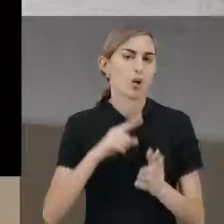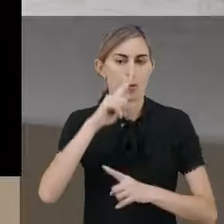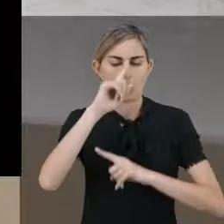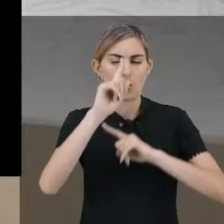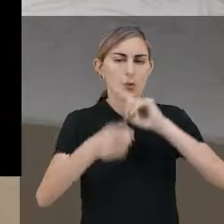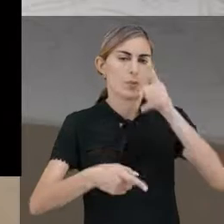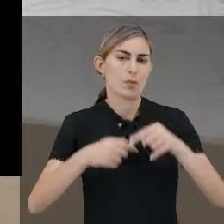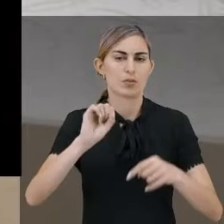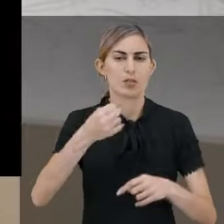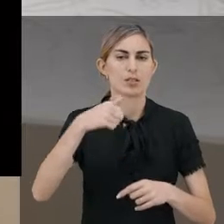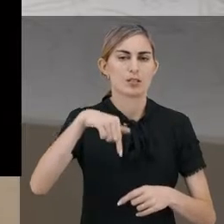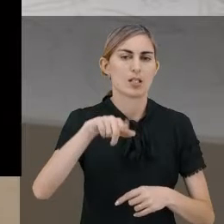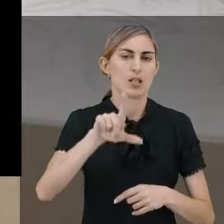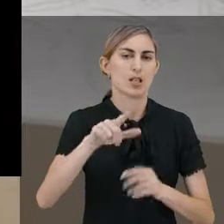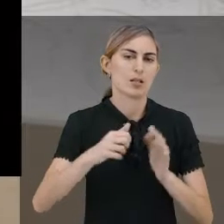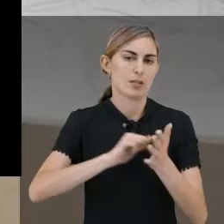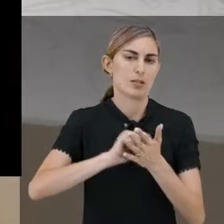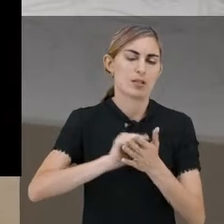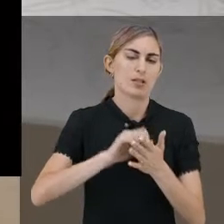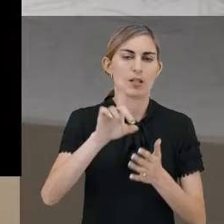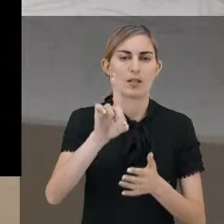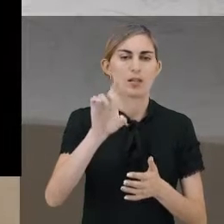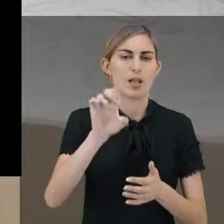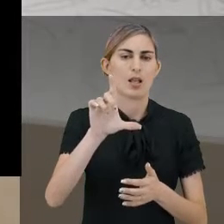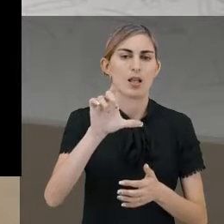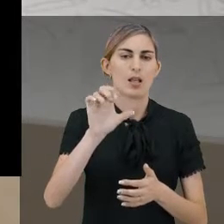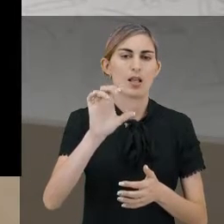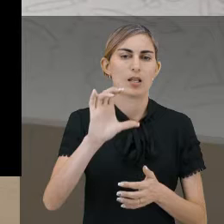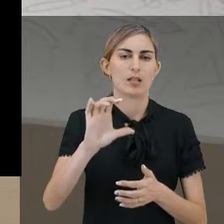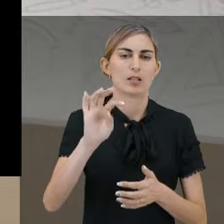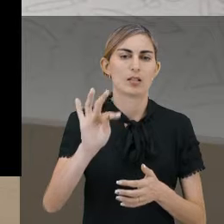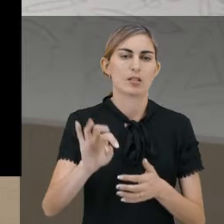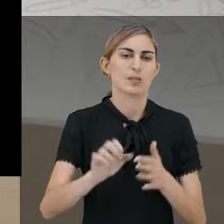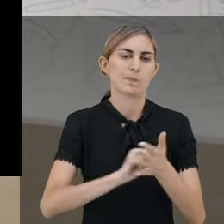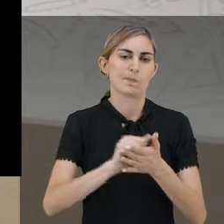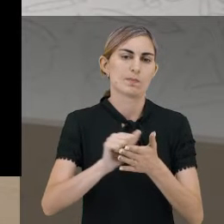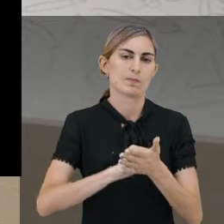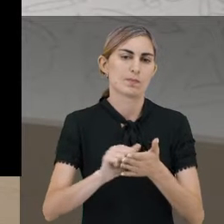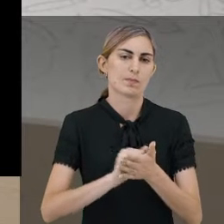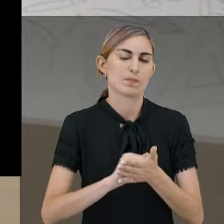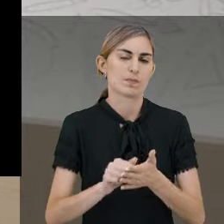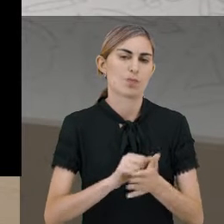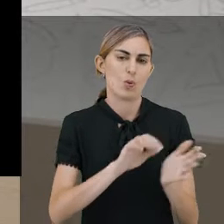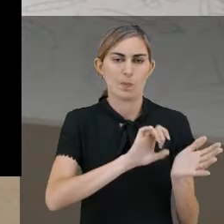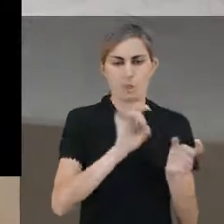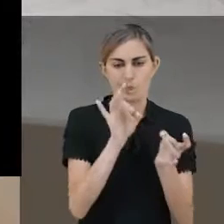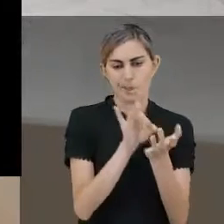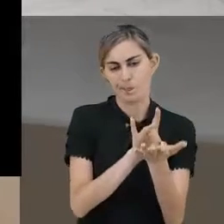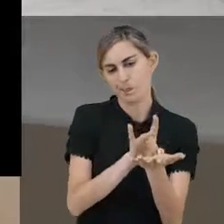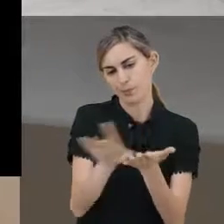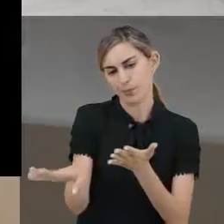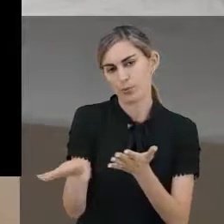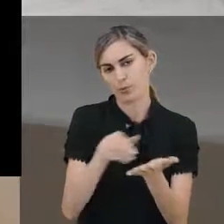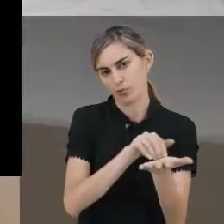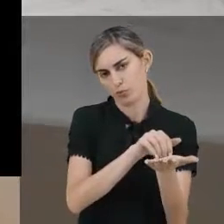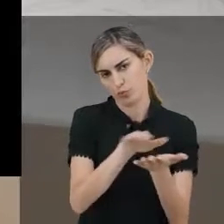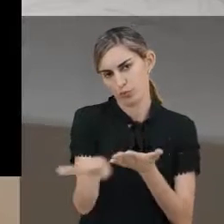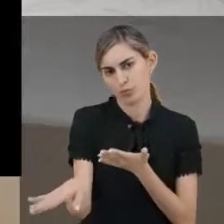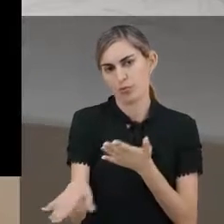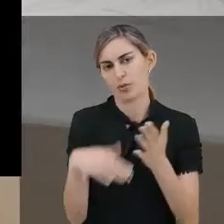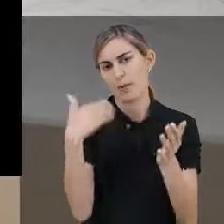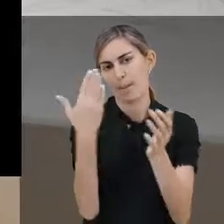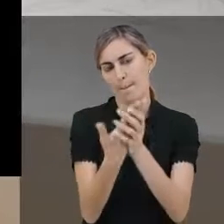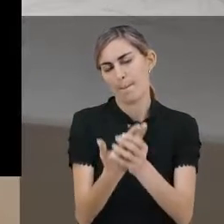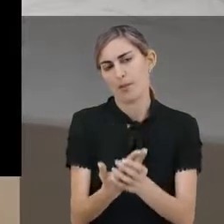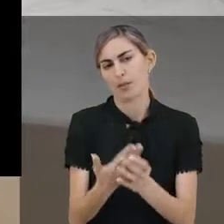um comando SQL de delete desse objeto. Então, esse objeto será excluído do banco.